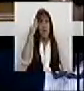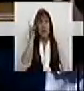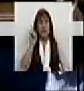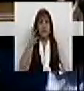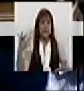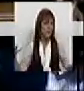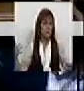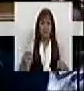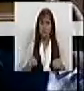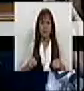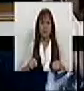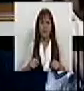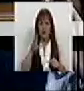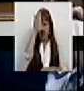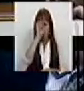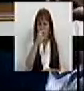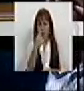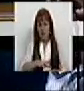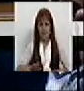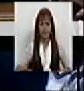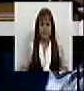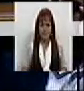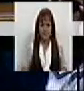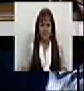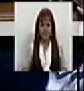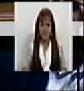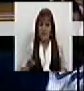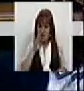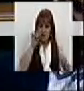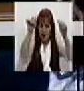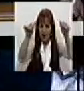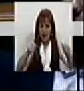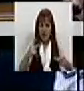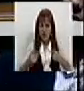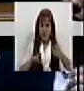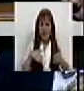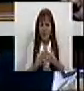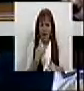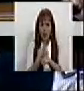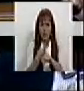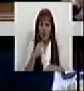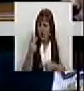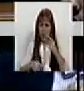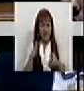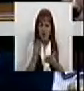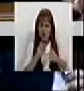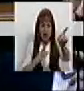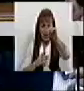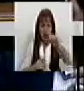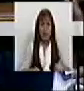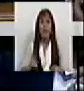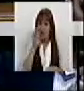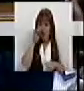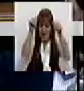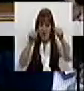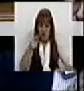expectativas do governo. Se este ranking serve para alguma coisa, e não é para avaliar escolas, mas se